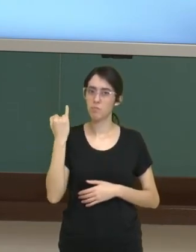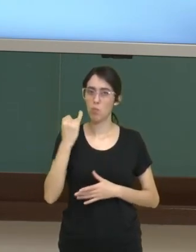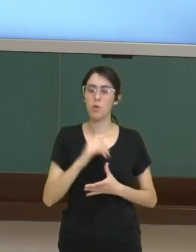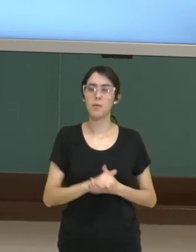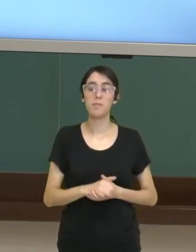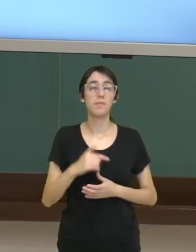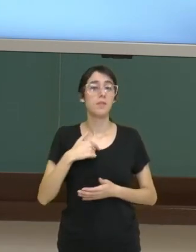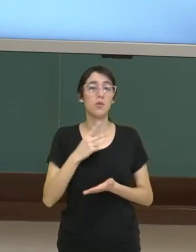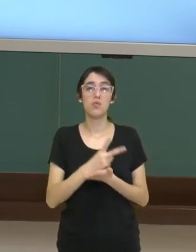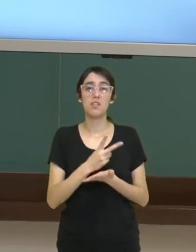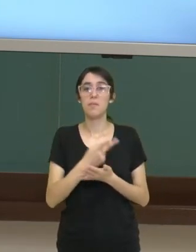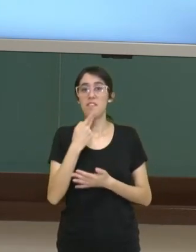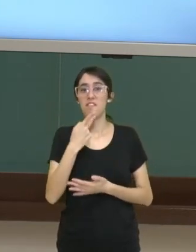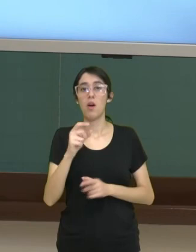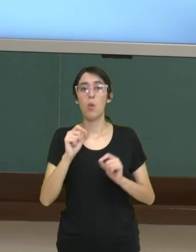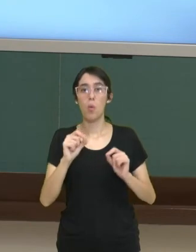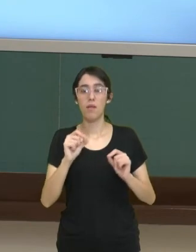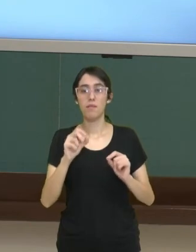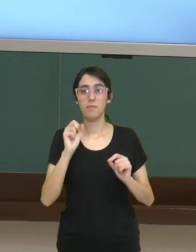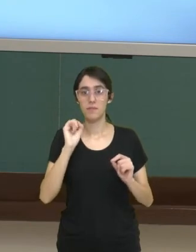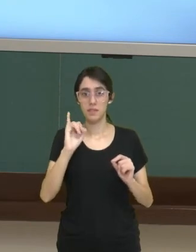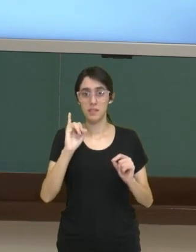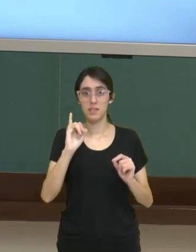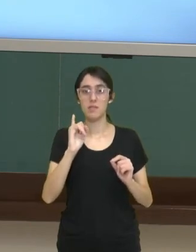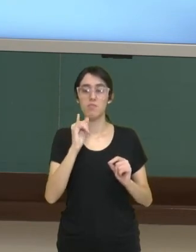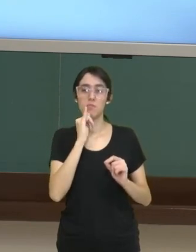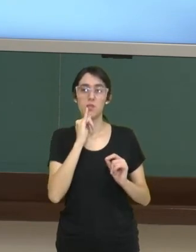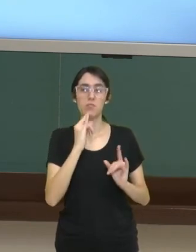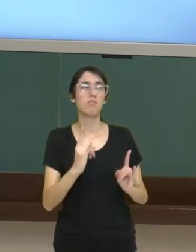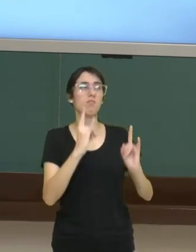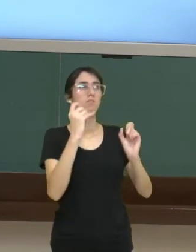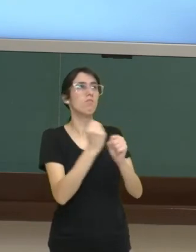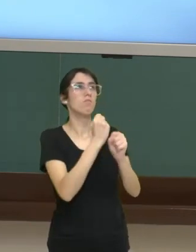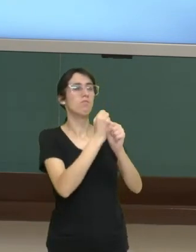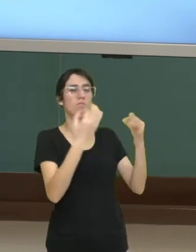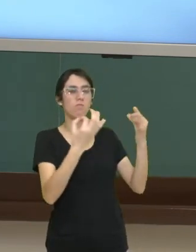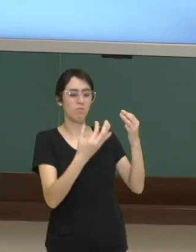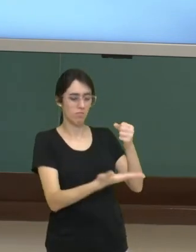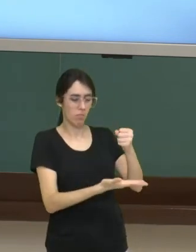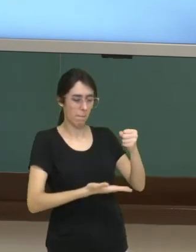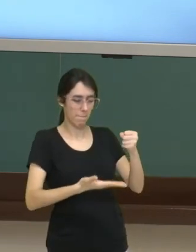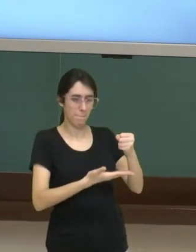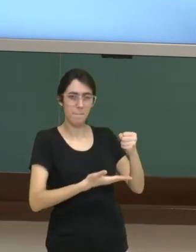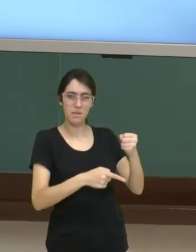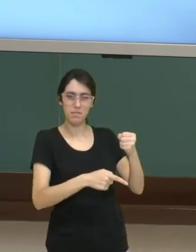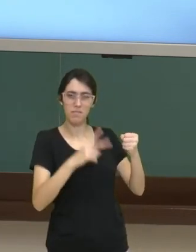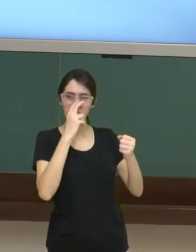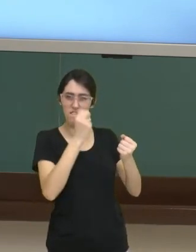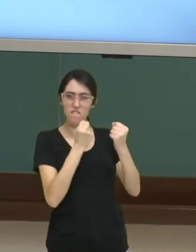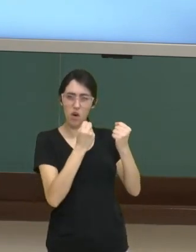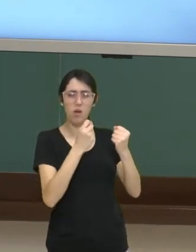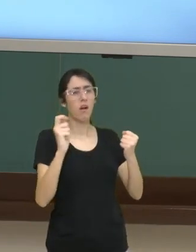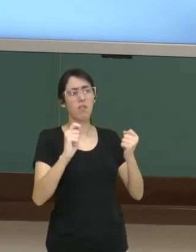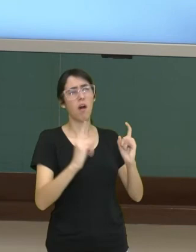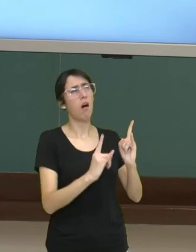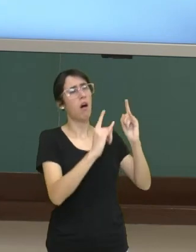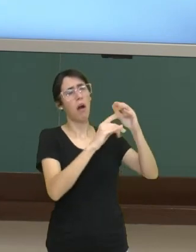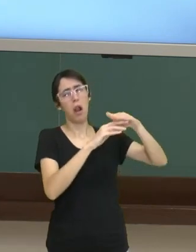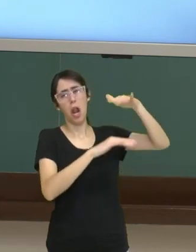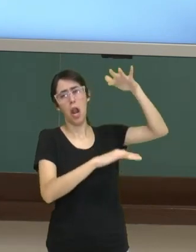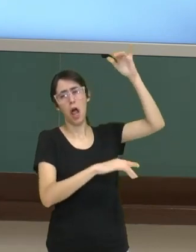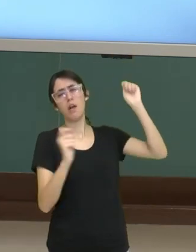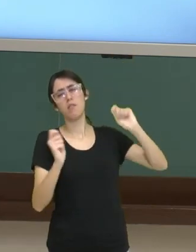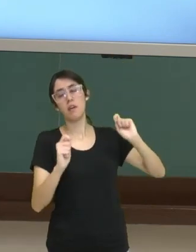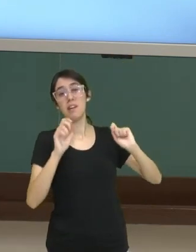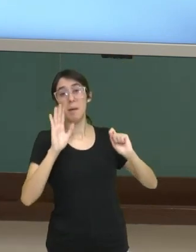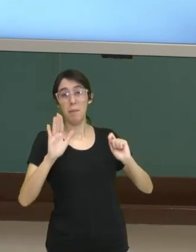digo o seguinte, né? Se o edifício está bem construído a base, o resto você consegue fazer quantos andares tiver em cima. Mas se a base não estiver legal, a